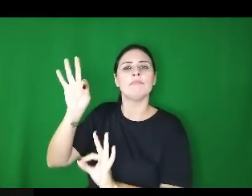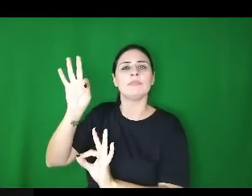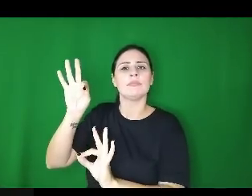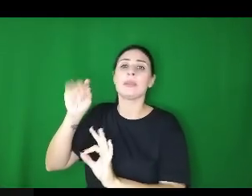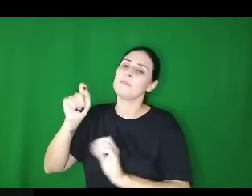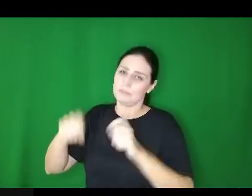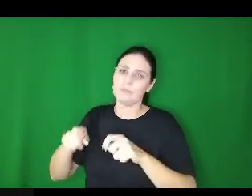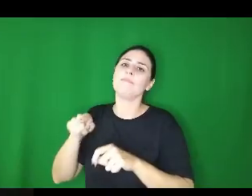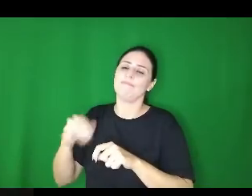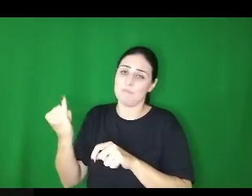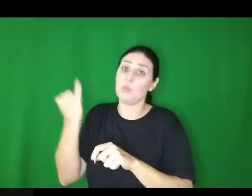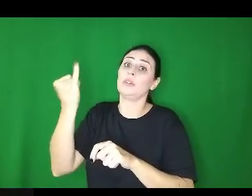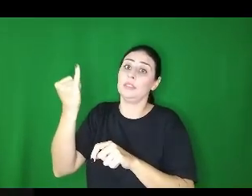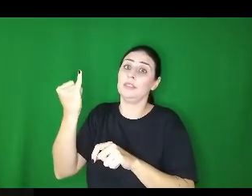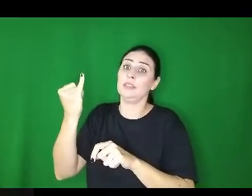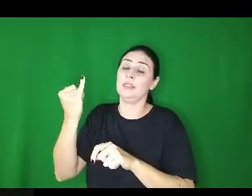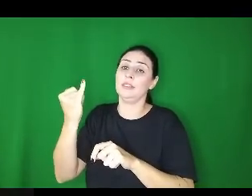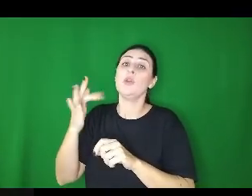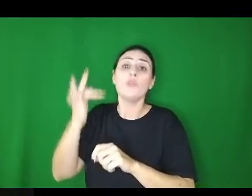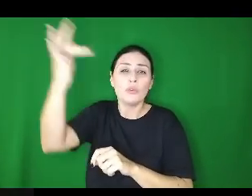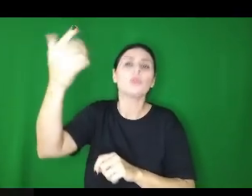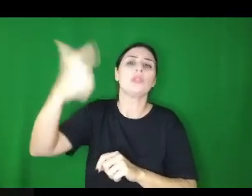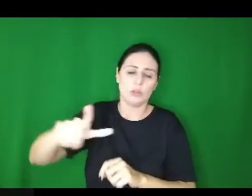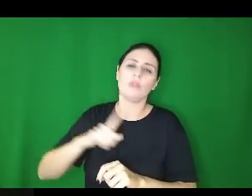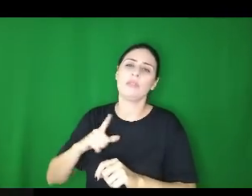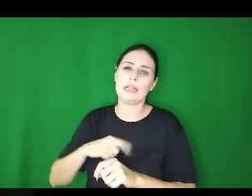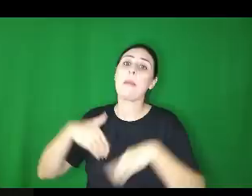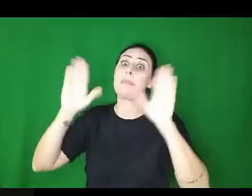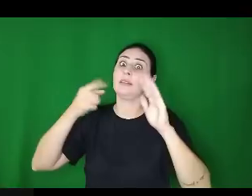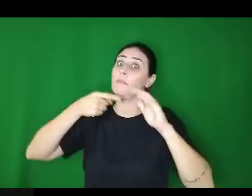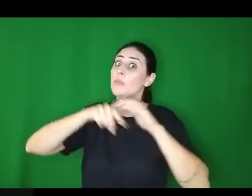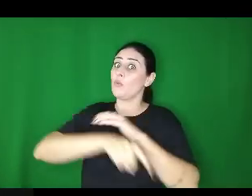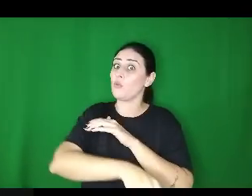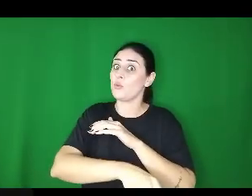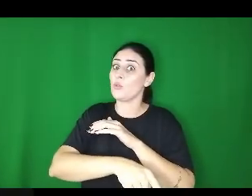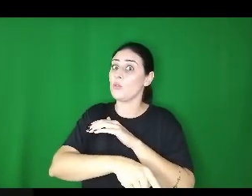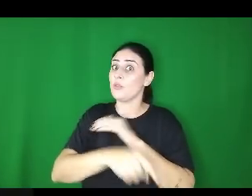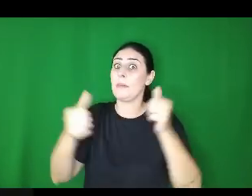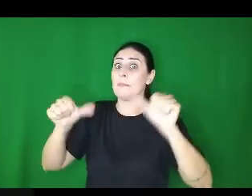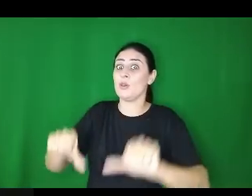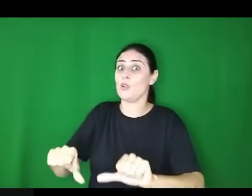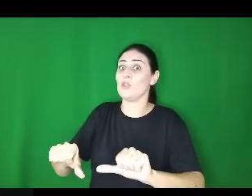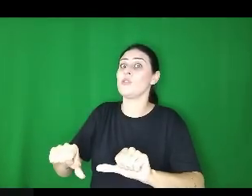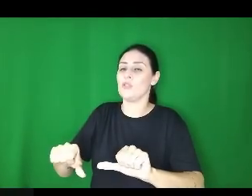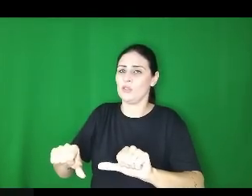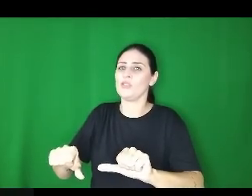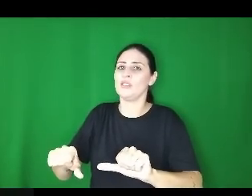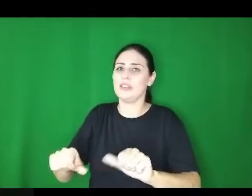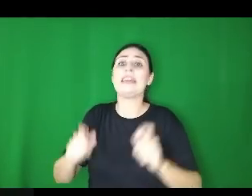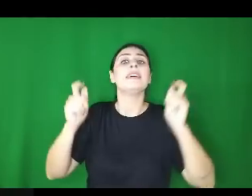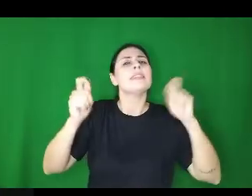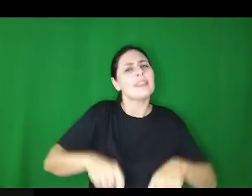fundamental 2 ou no ensino médio? Não. Né? O momento em que é aprendido é nesse. Dominar o conceito de medidas, sem